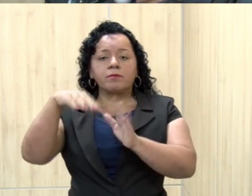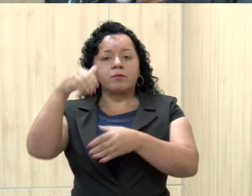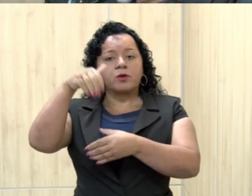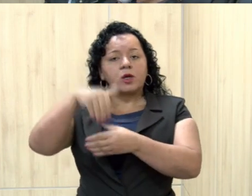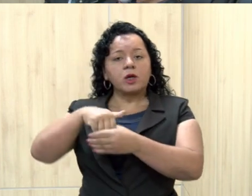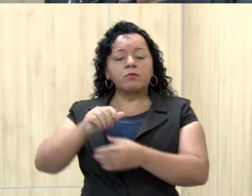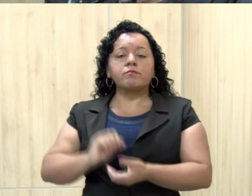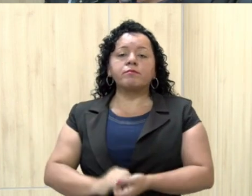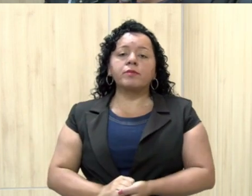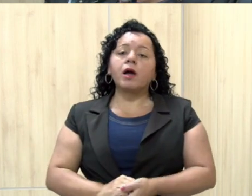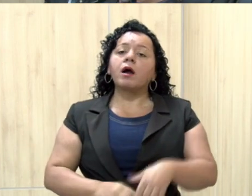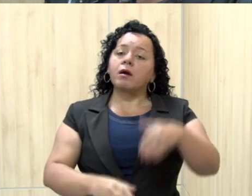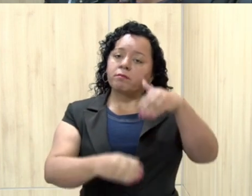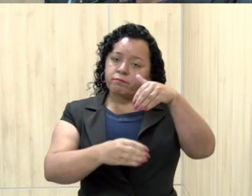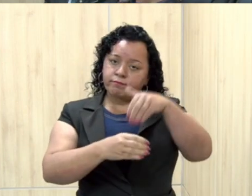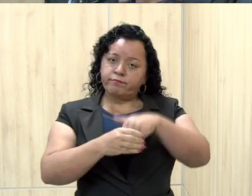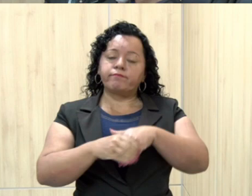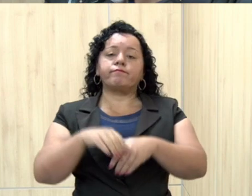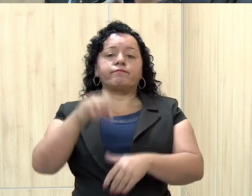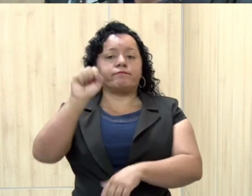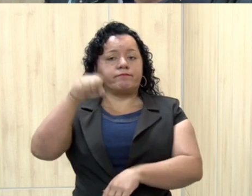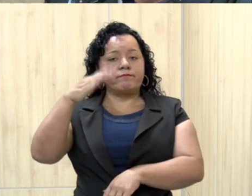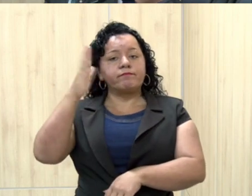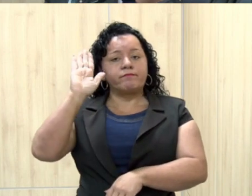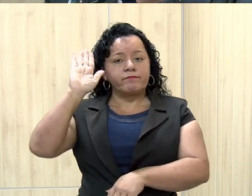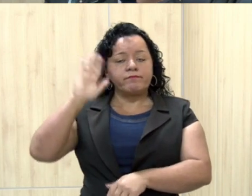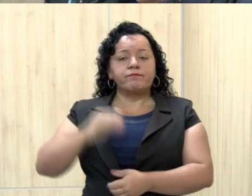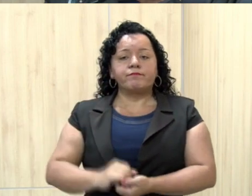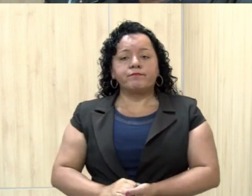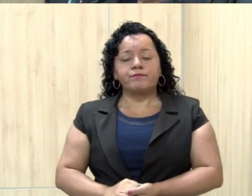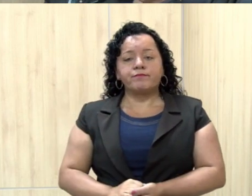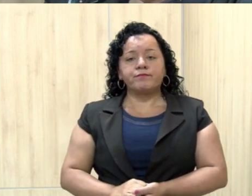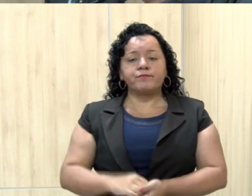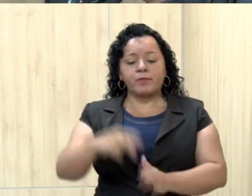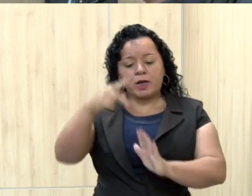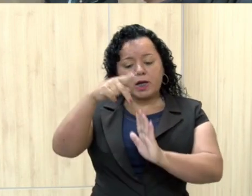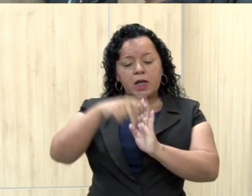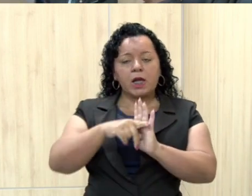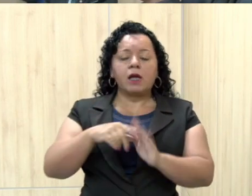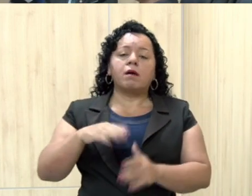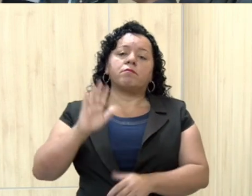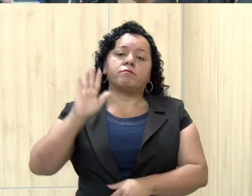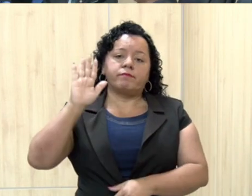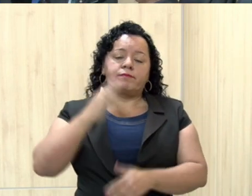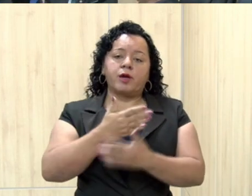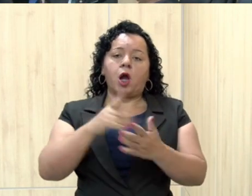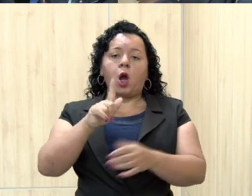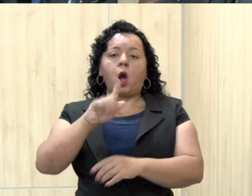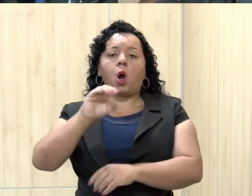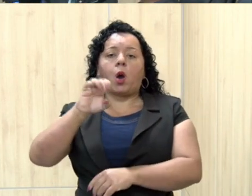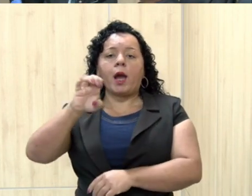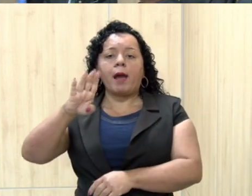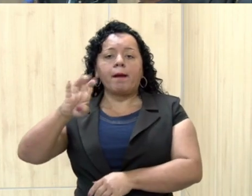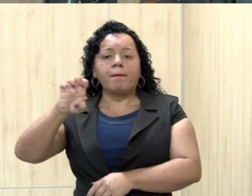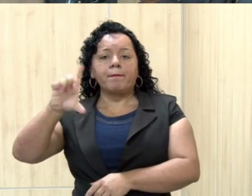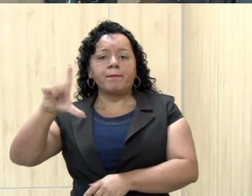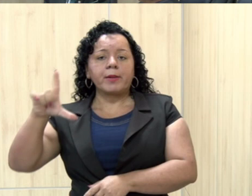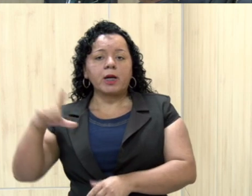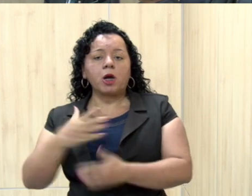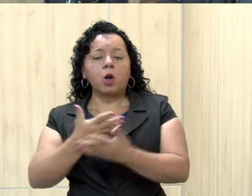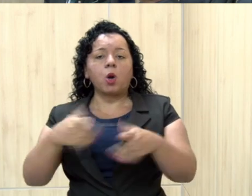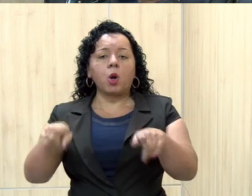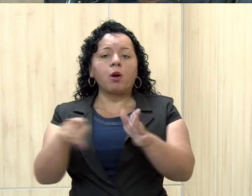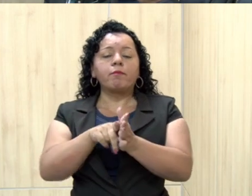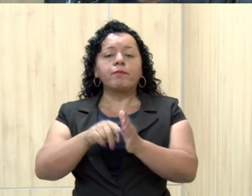parecer favorável seu presente com o voto favorável do relator Deputado Luizinho gurbel o autor da proposta